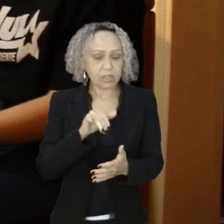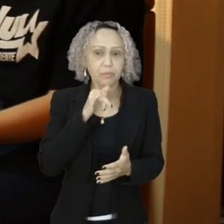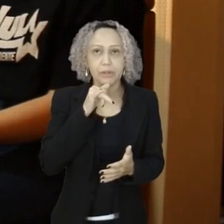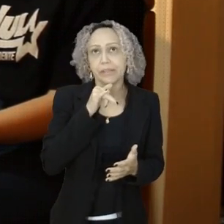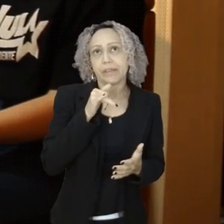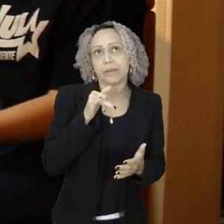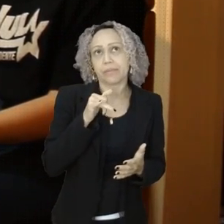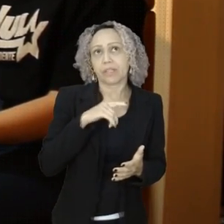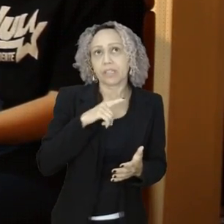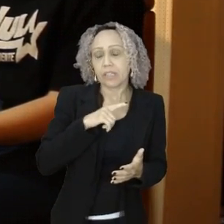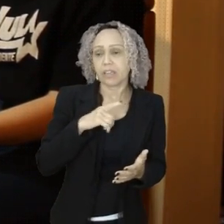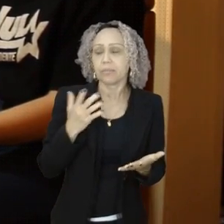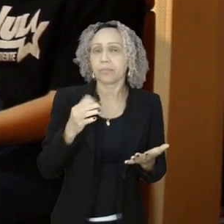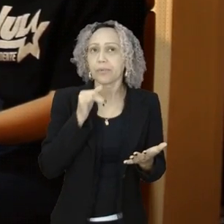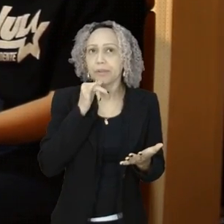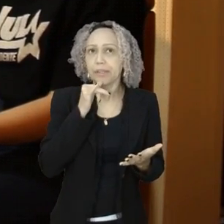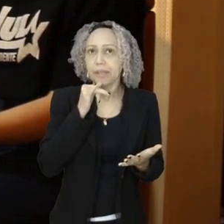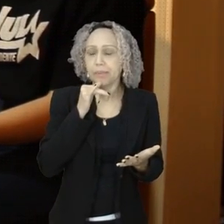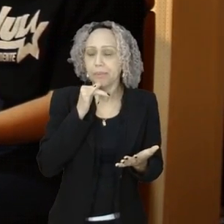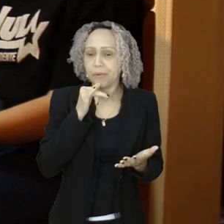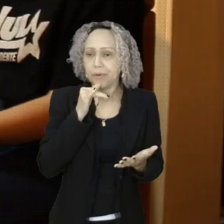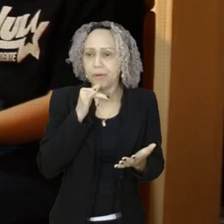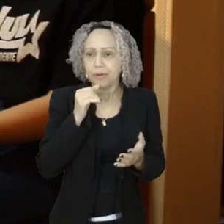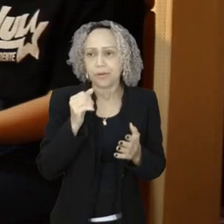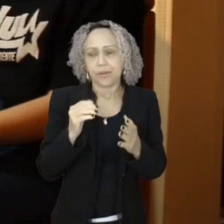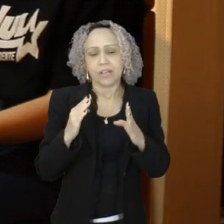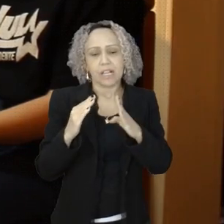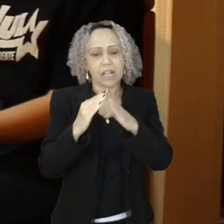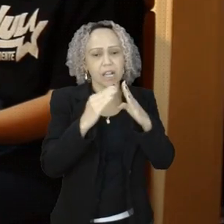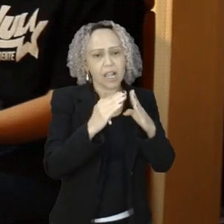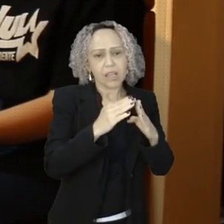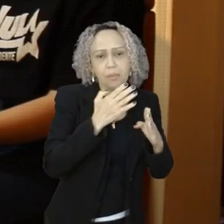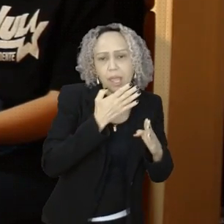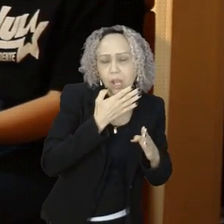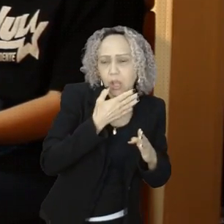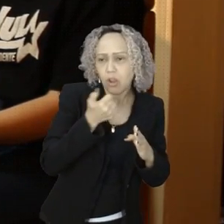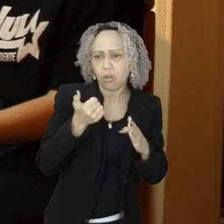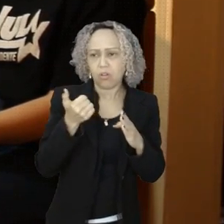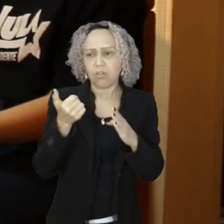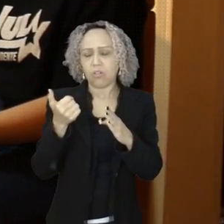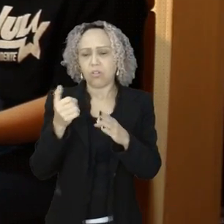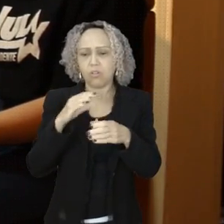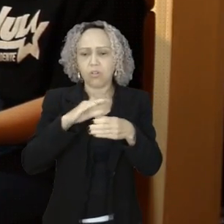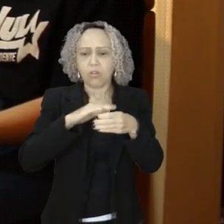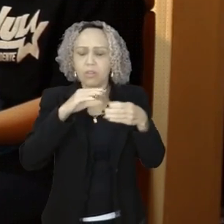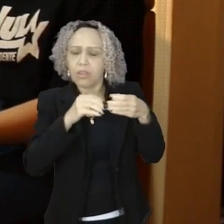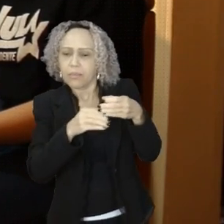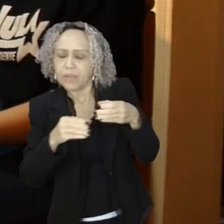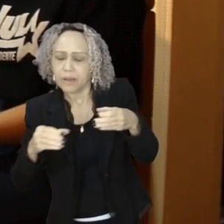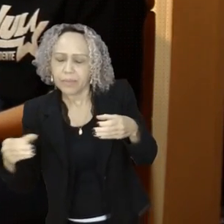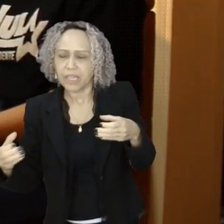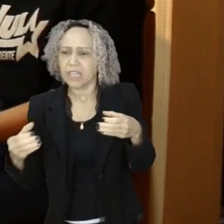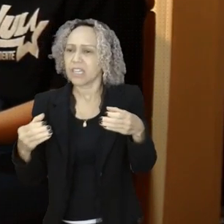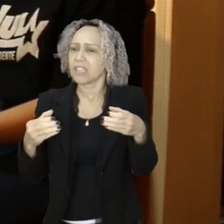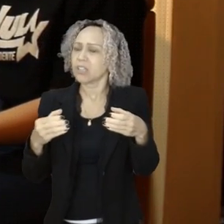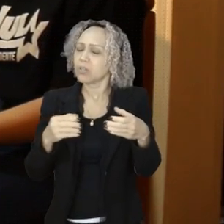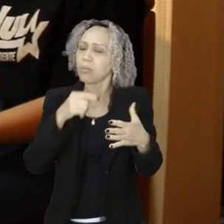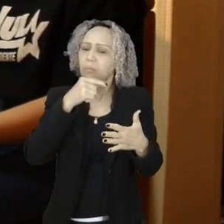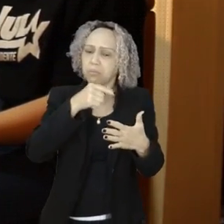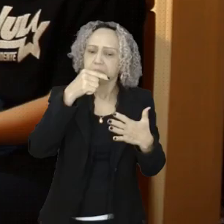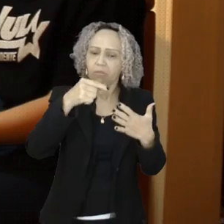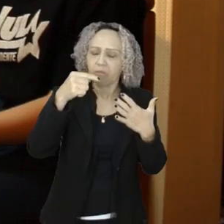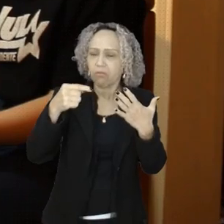transporte coletivo, essas coisas, né? Essas coisas se embolaram bem, né, e, né, isso,